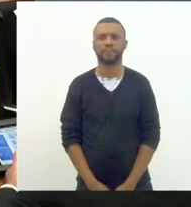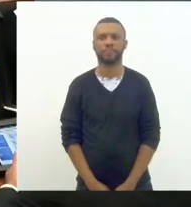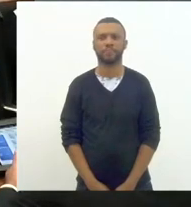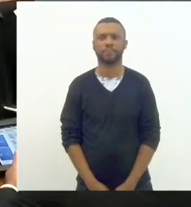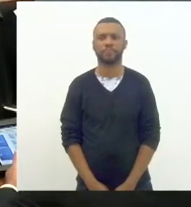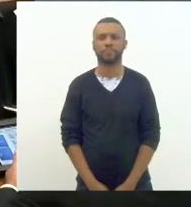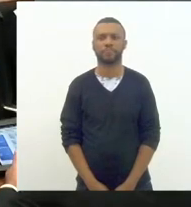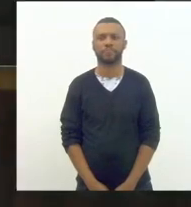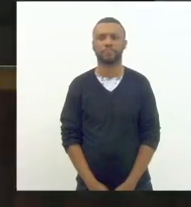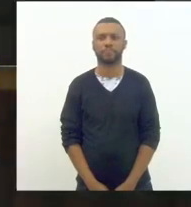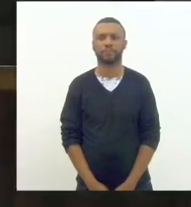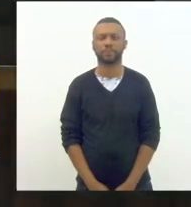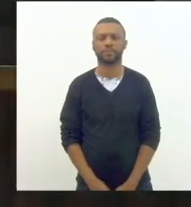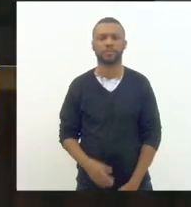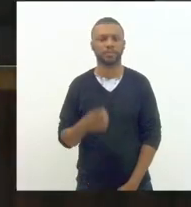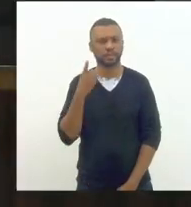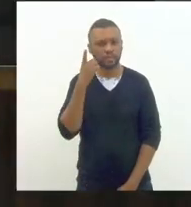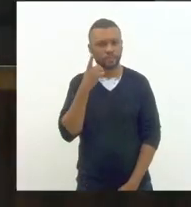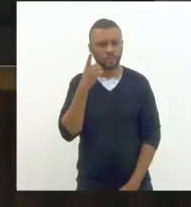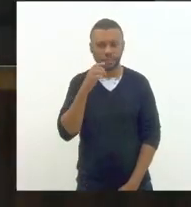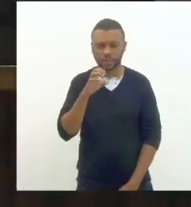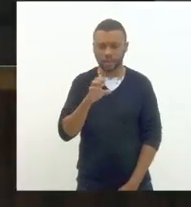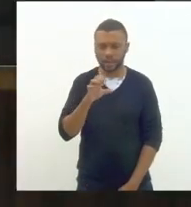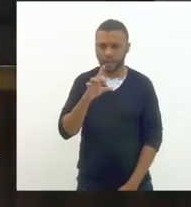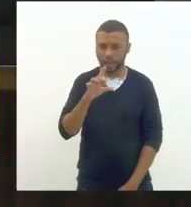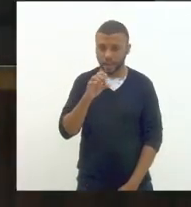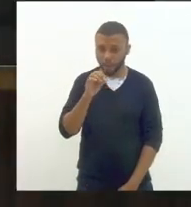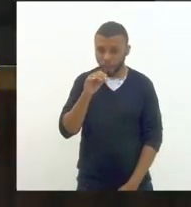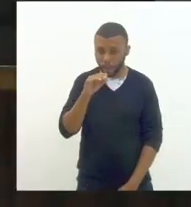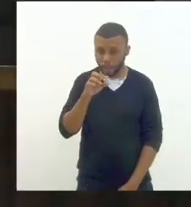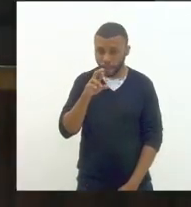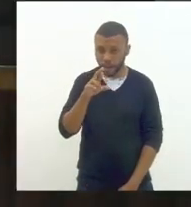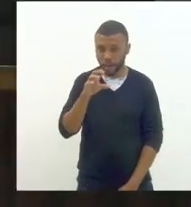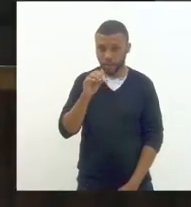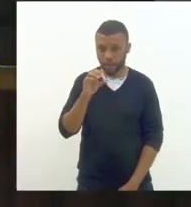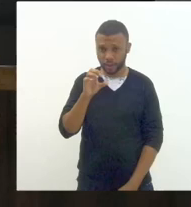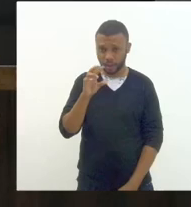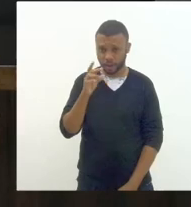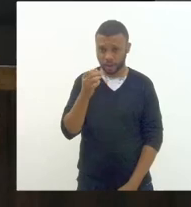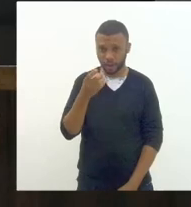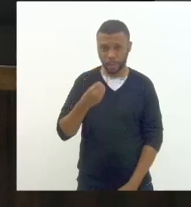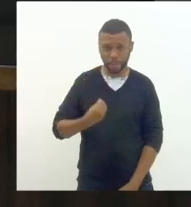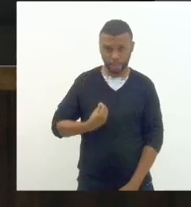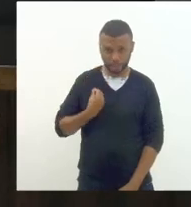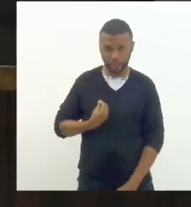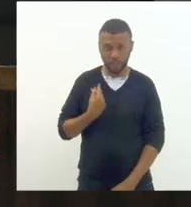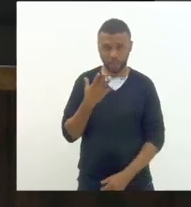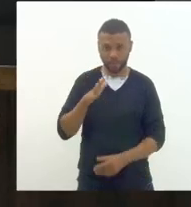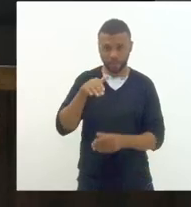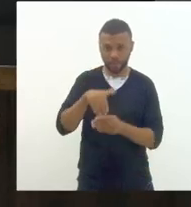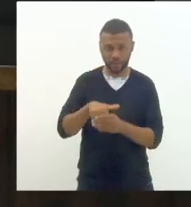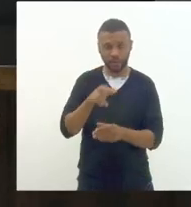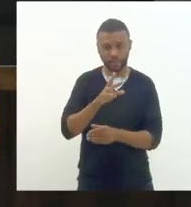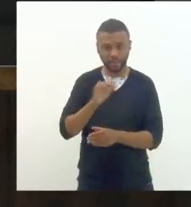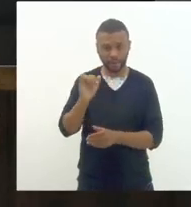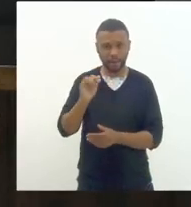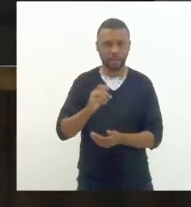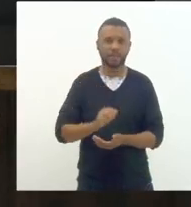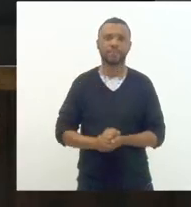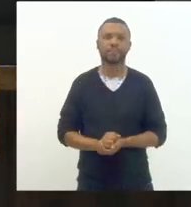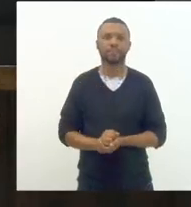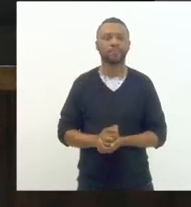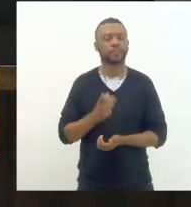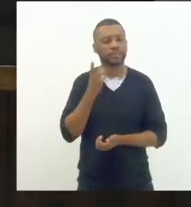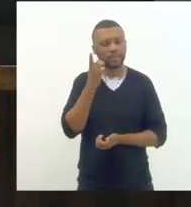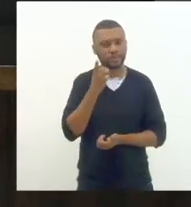Deputado Eliomar Coelho, presente, vai votar. Deputado Eurico Júnior. Deputado Eurico Júnior.